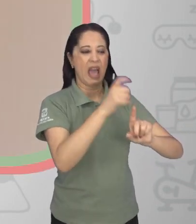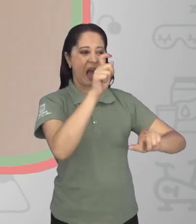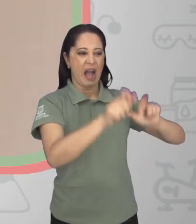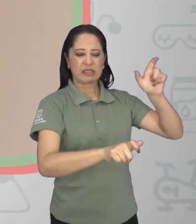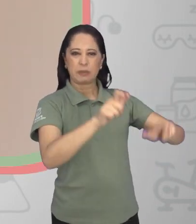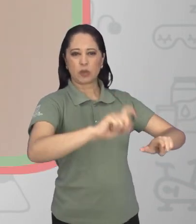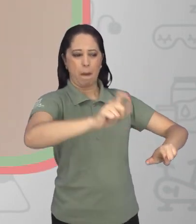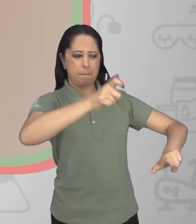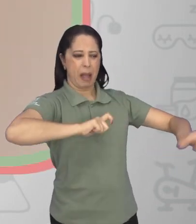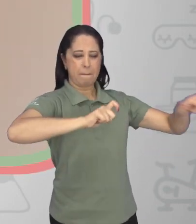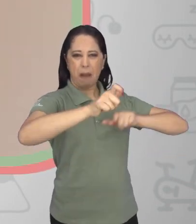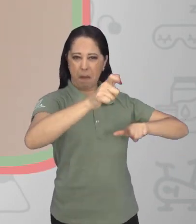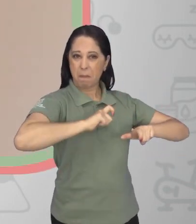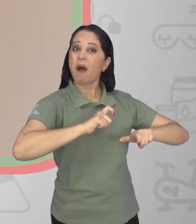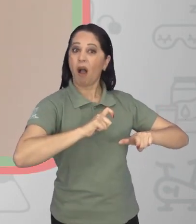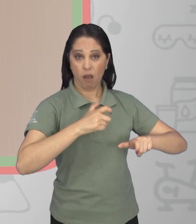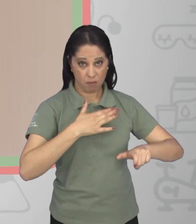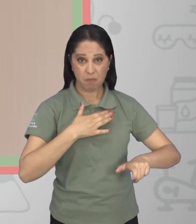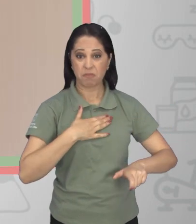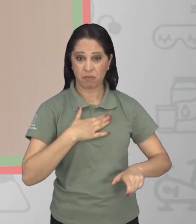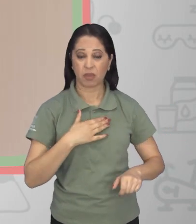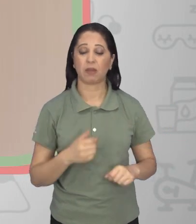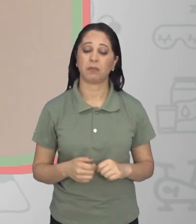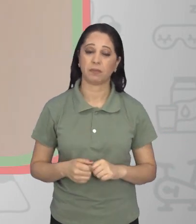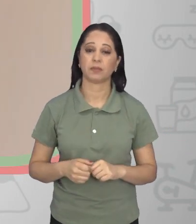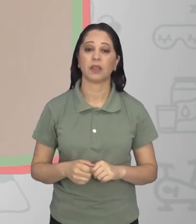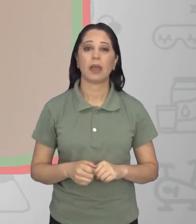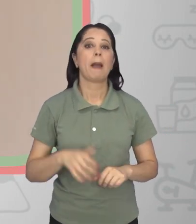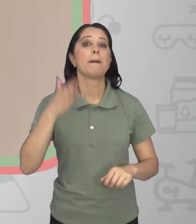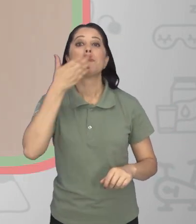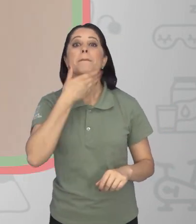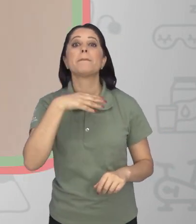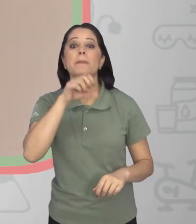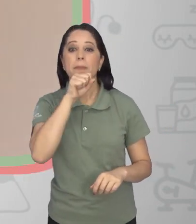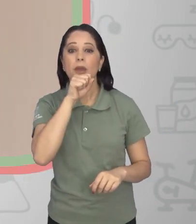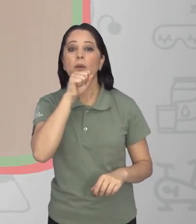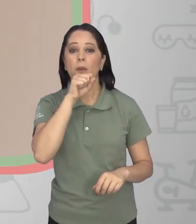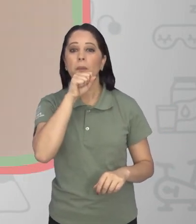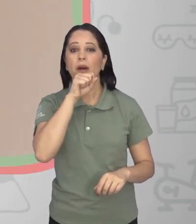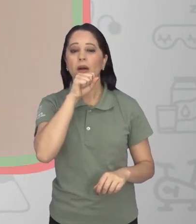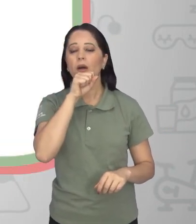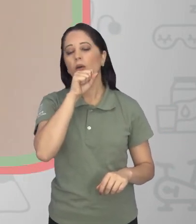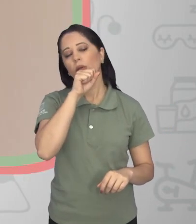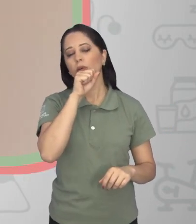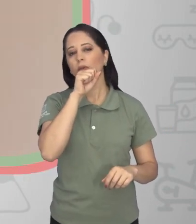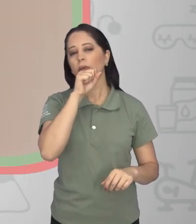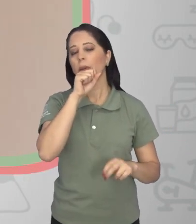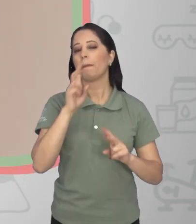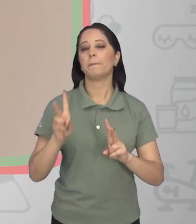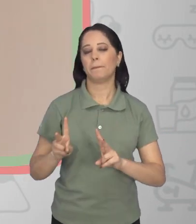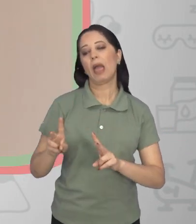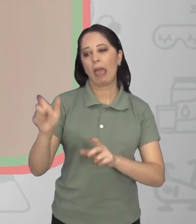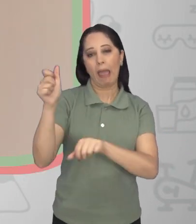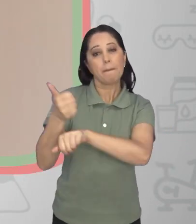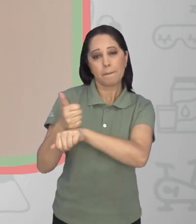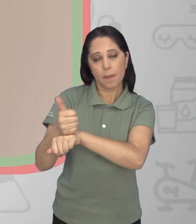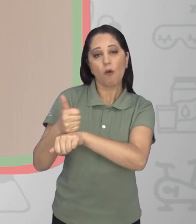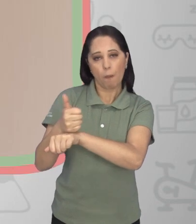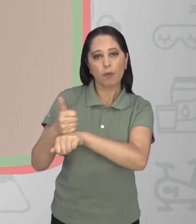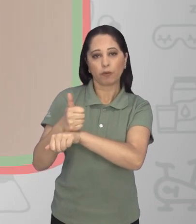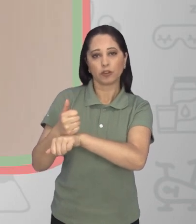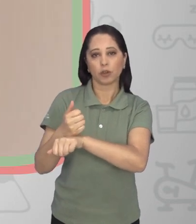Eu era praticamente o patinho feio da escola, como eu brinco em dizer. Meu pai viu